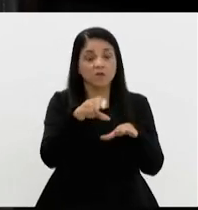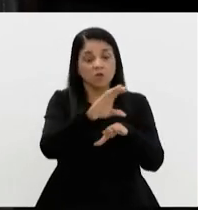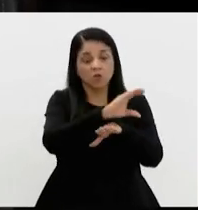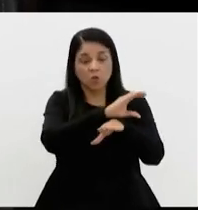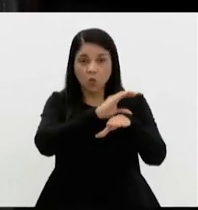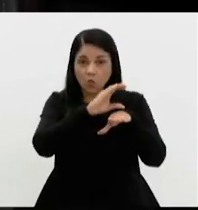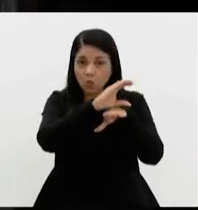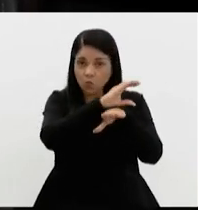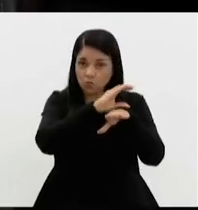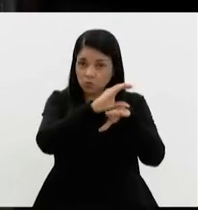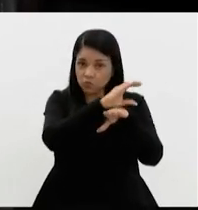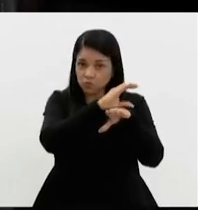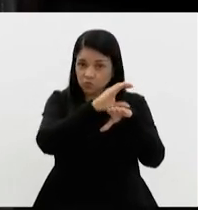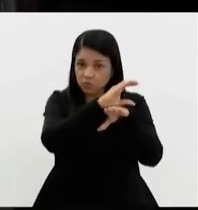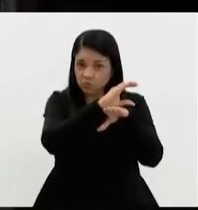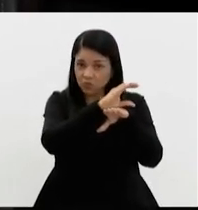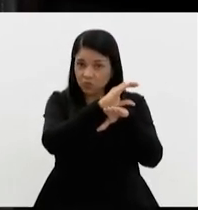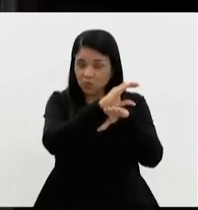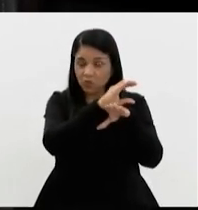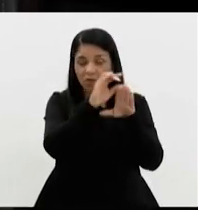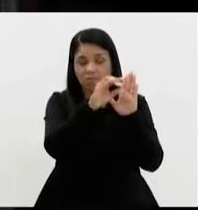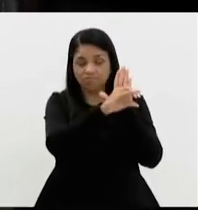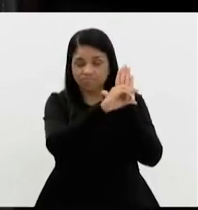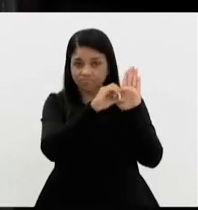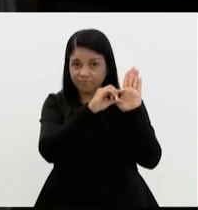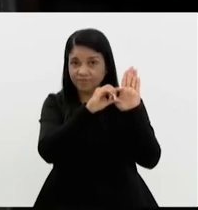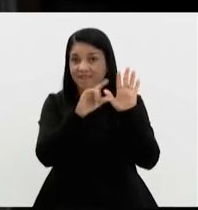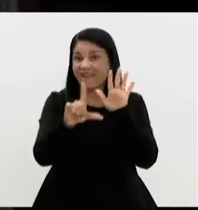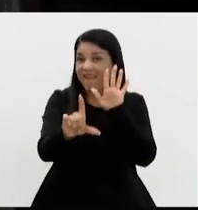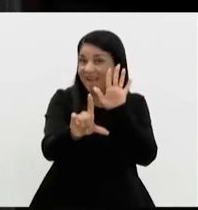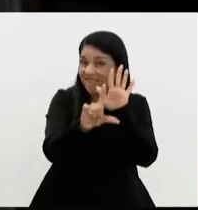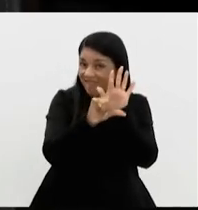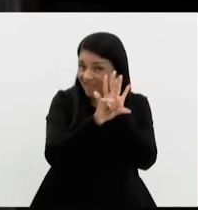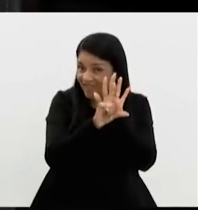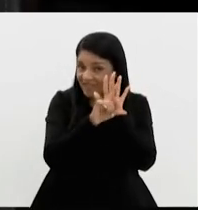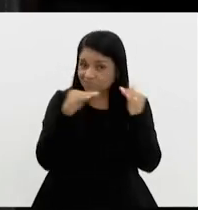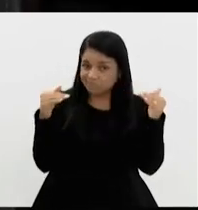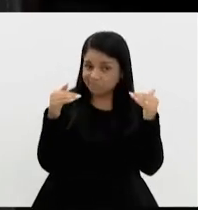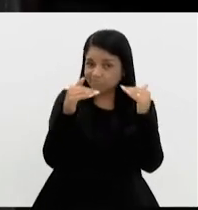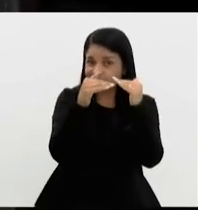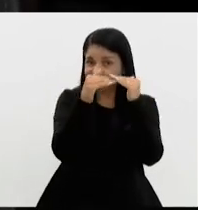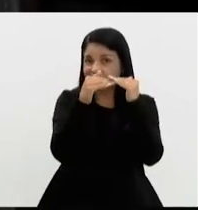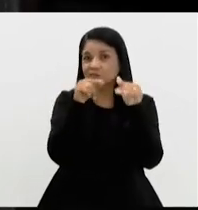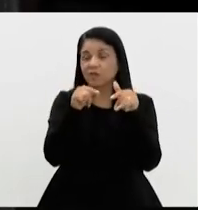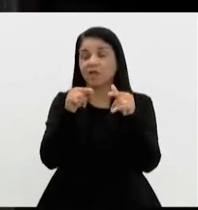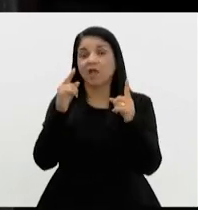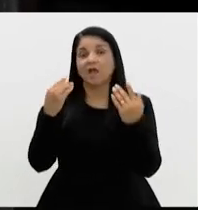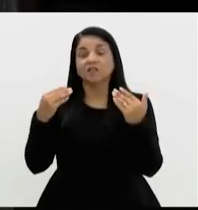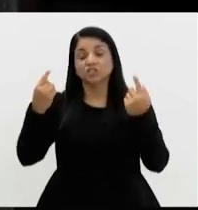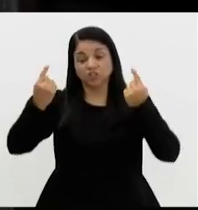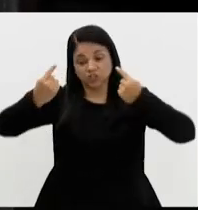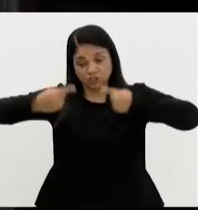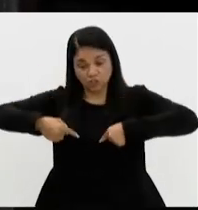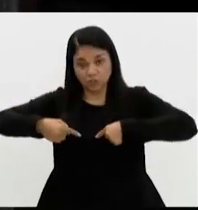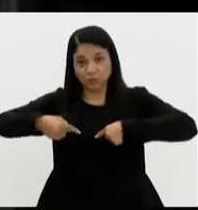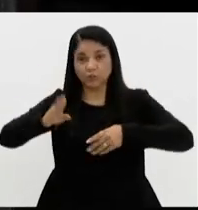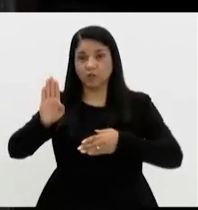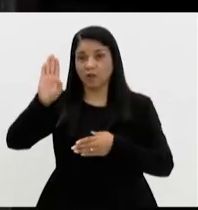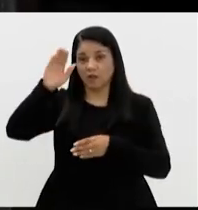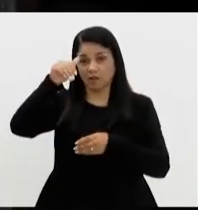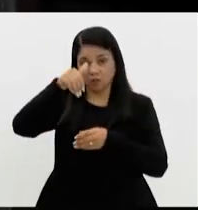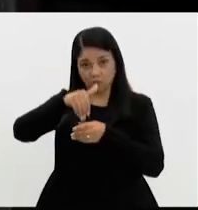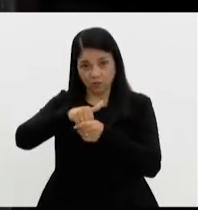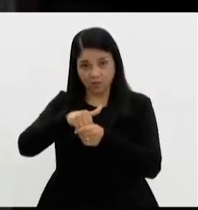e chegando até a lei que vou mencionar a ideia aqui é que a disputa eleitoral se dê num ambiente